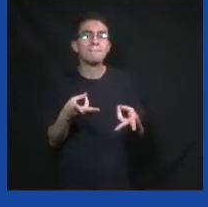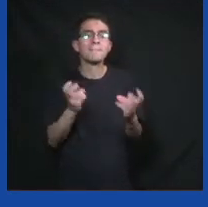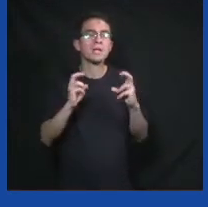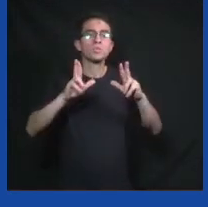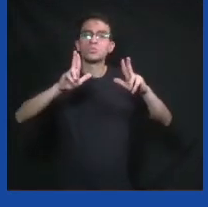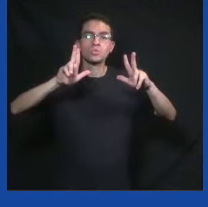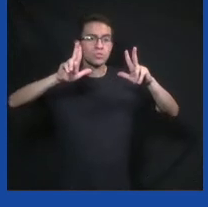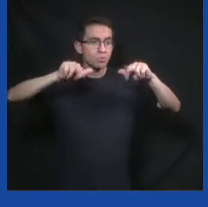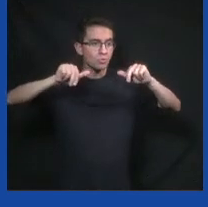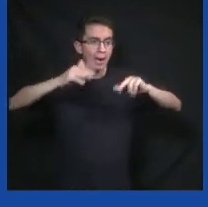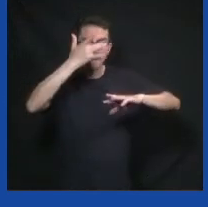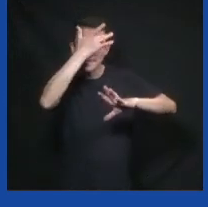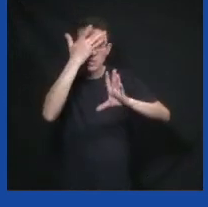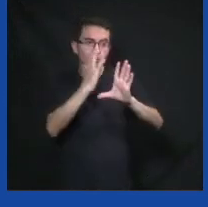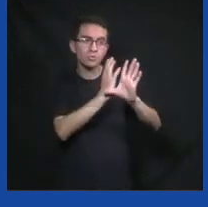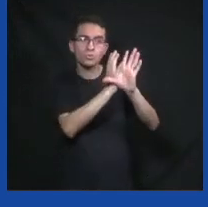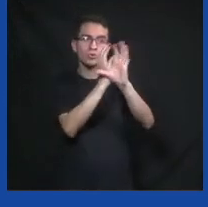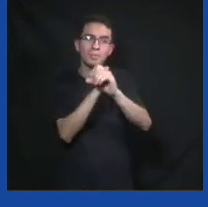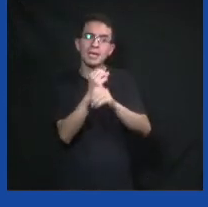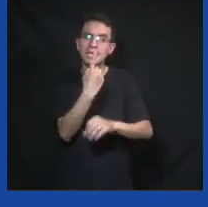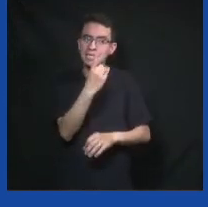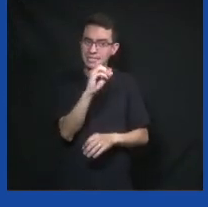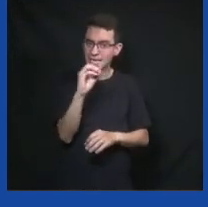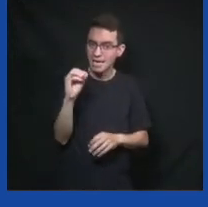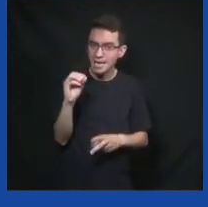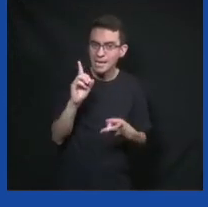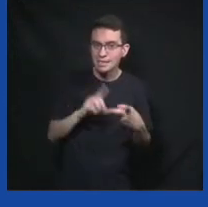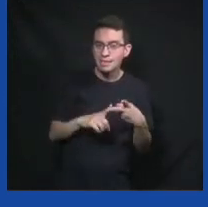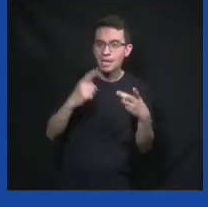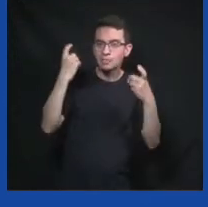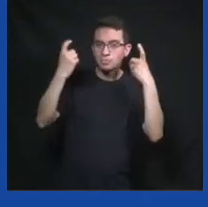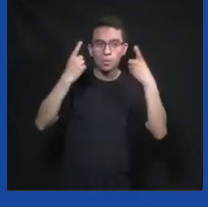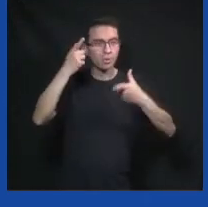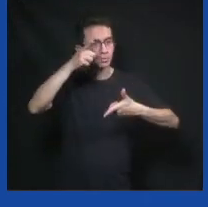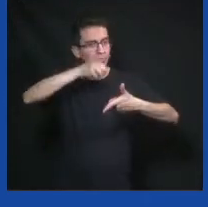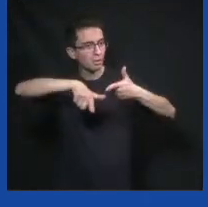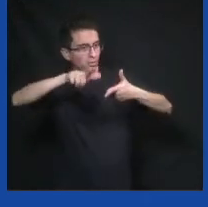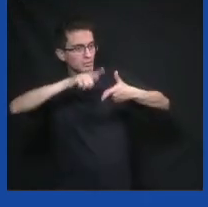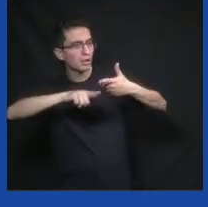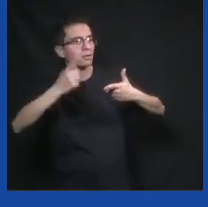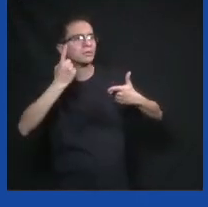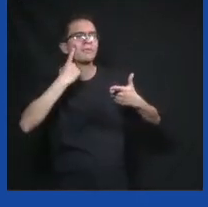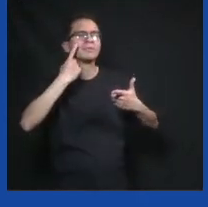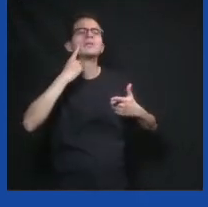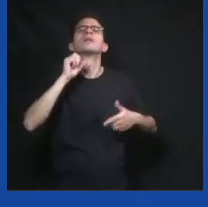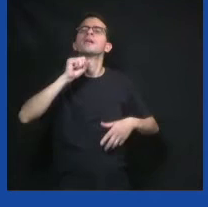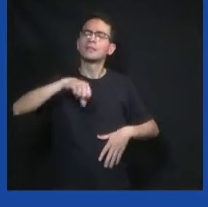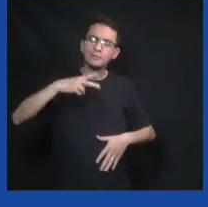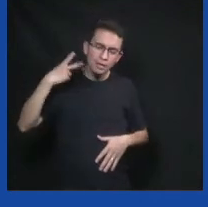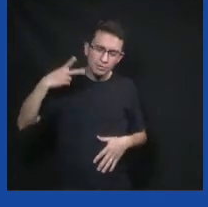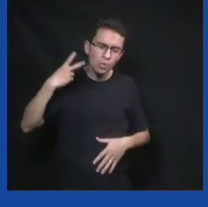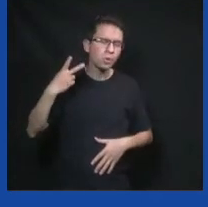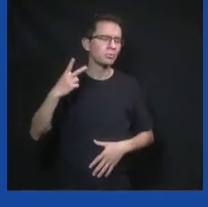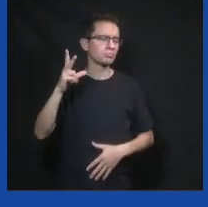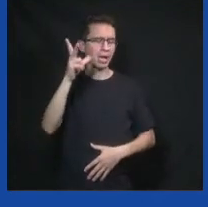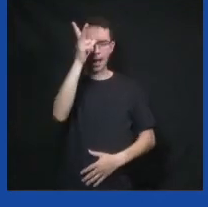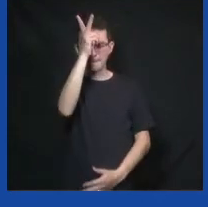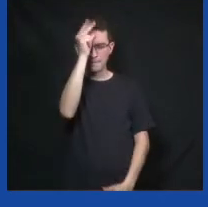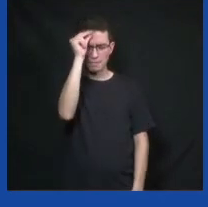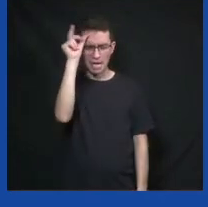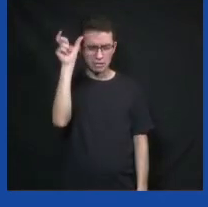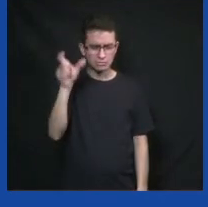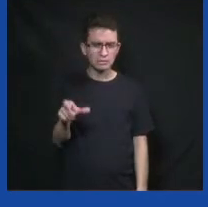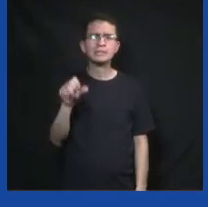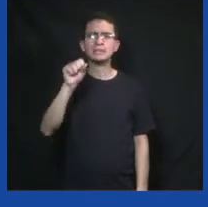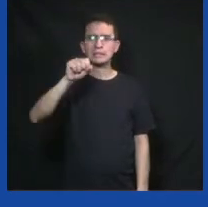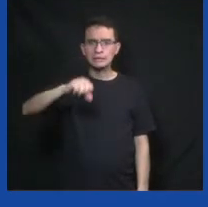aí 100 pessoas, 150 pessoas da comunidade para trazer um problema, o vereador, o prefeito ouve sim. Então, tá posto, os mecanismos existem,